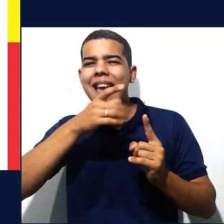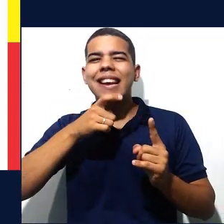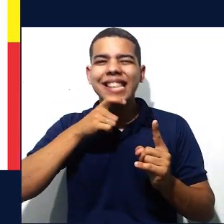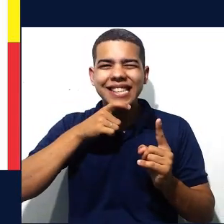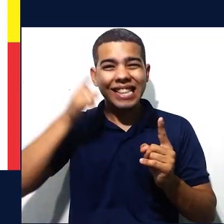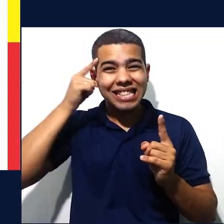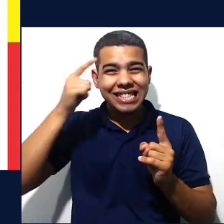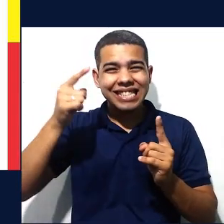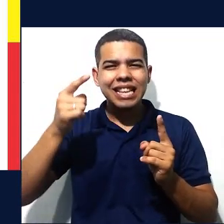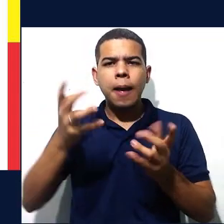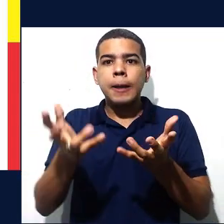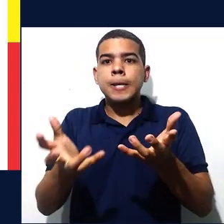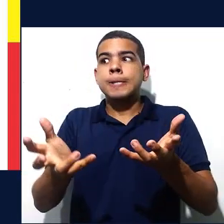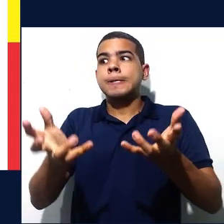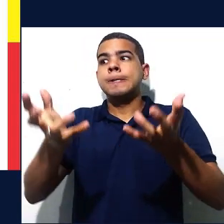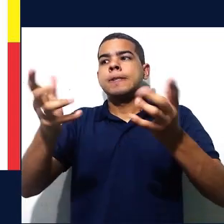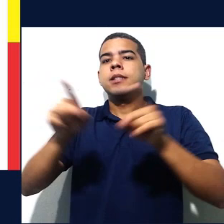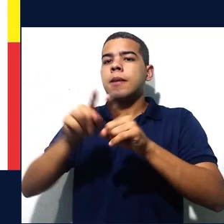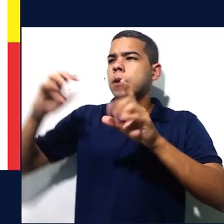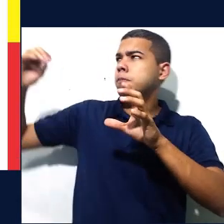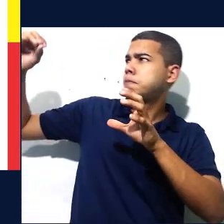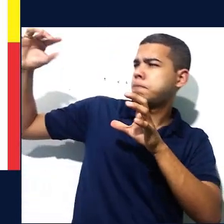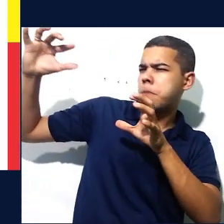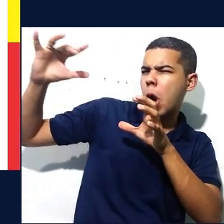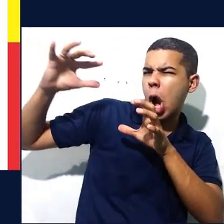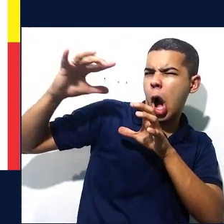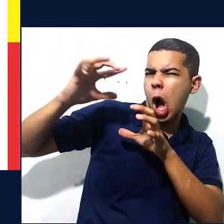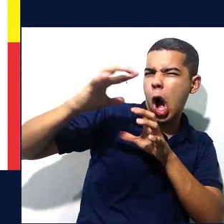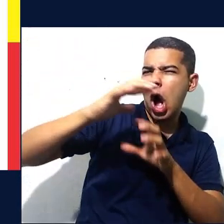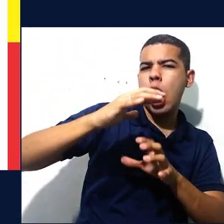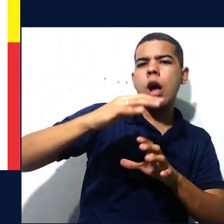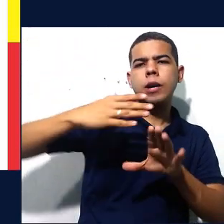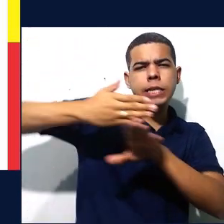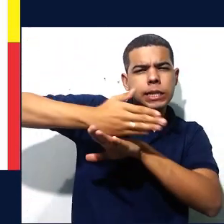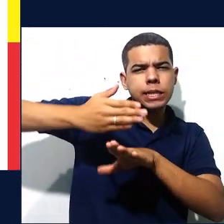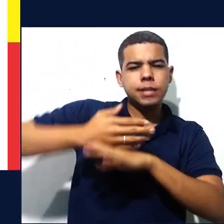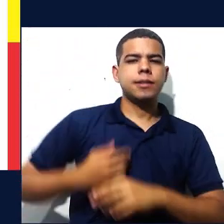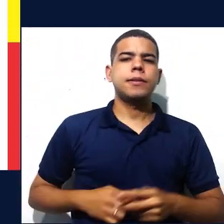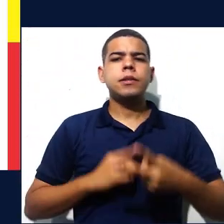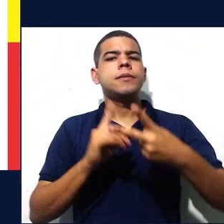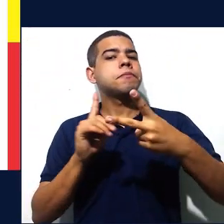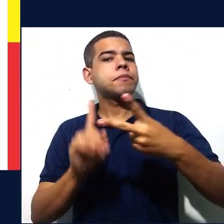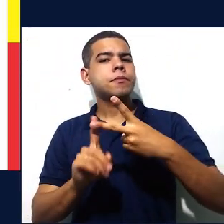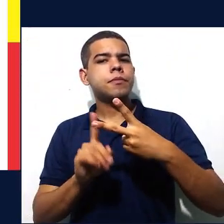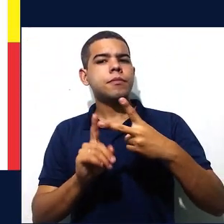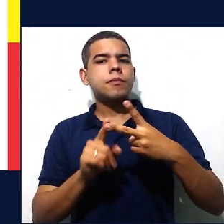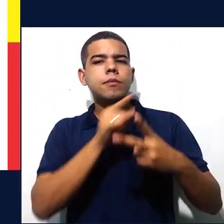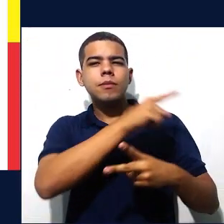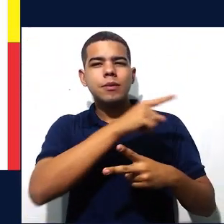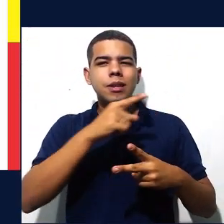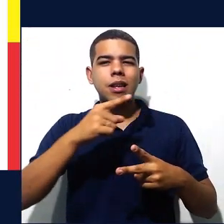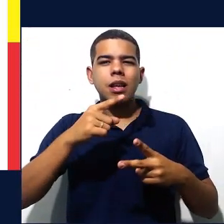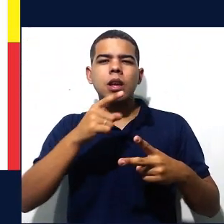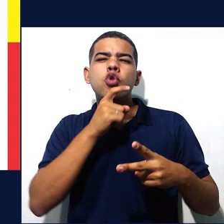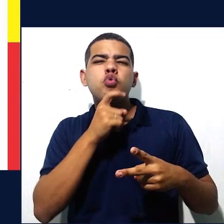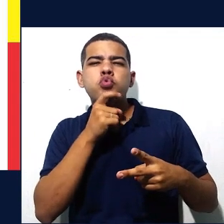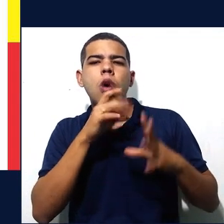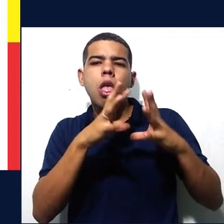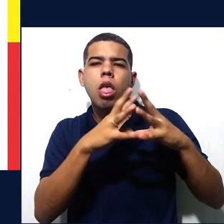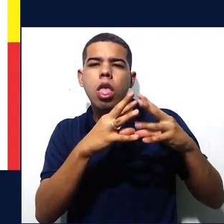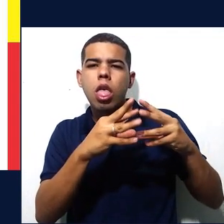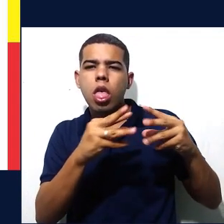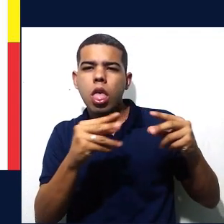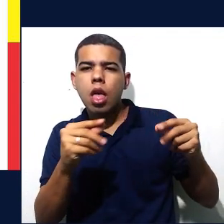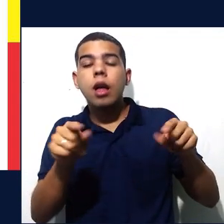penetração de raios ultravioleta. Afirmação 2. Degelo das regiões polares e aumento do número